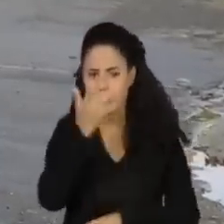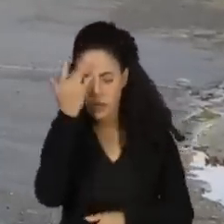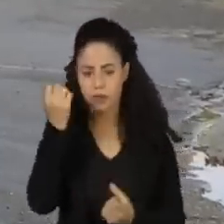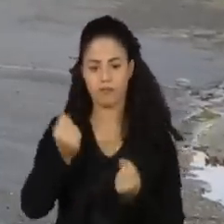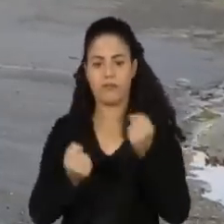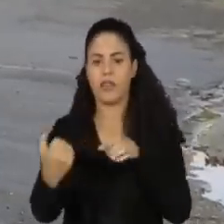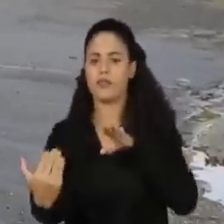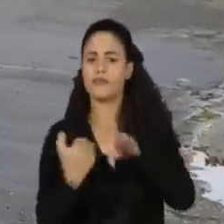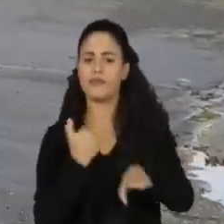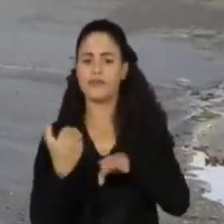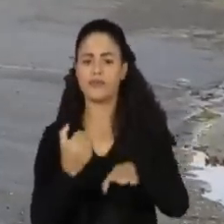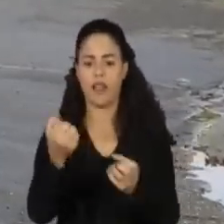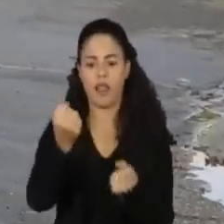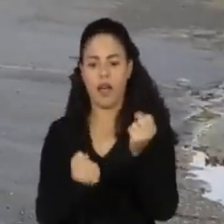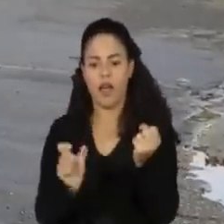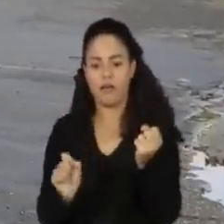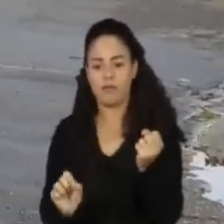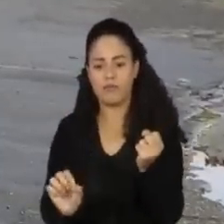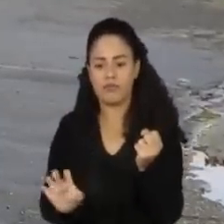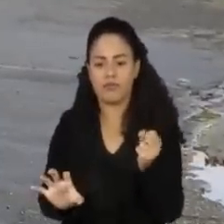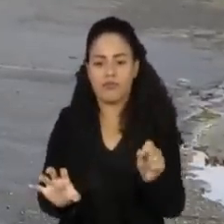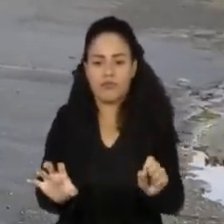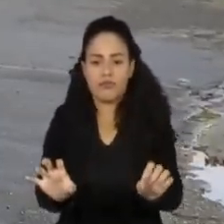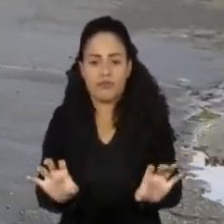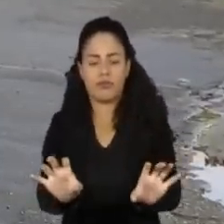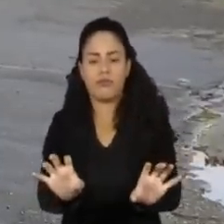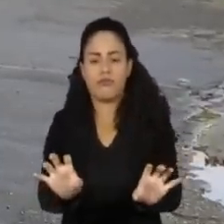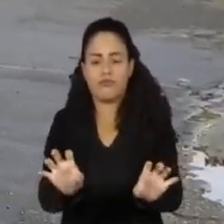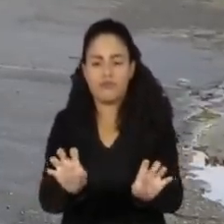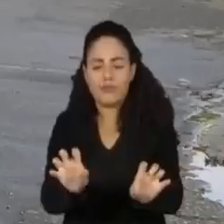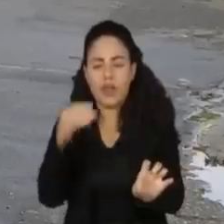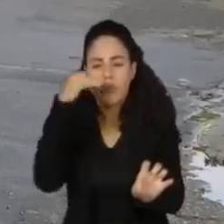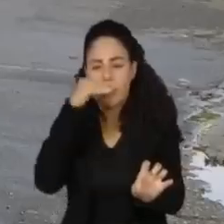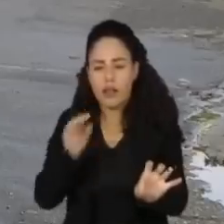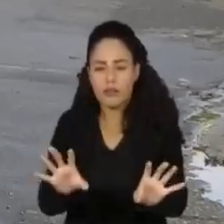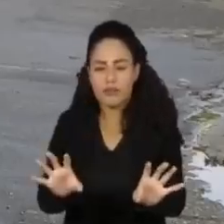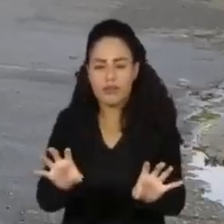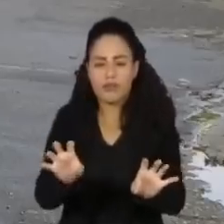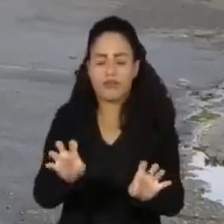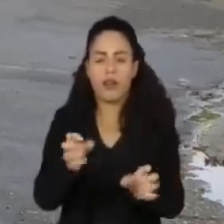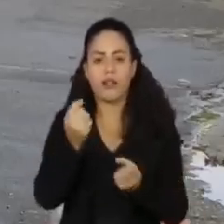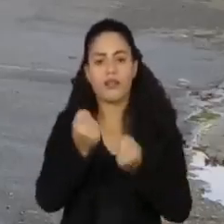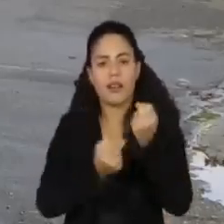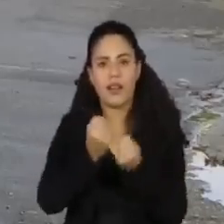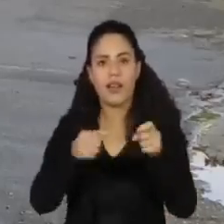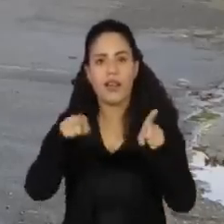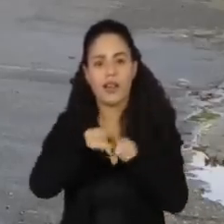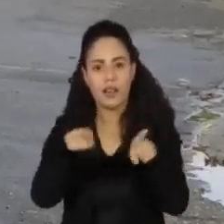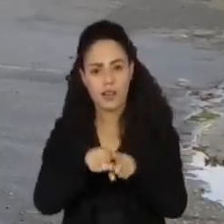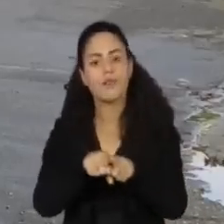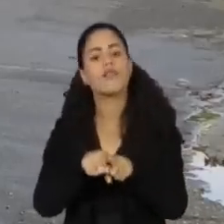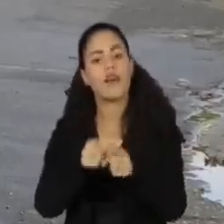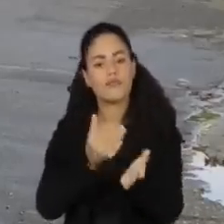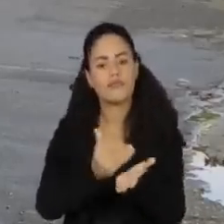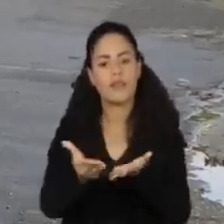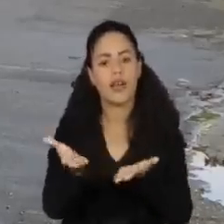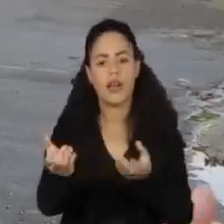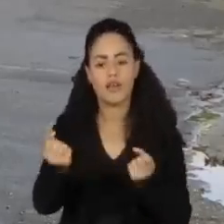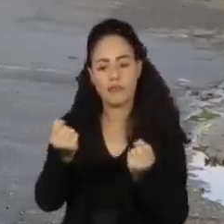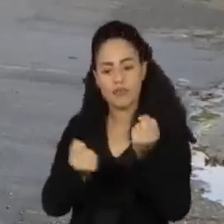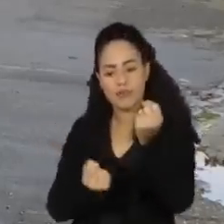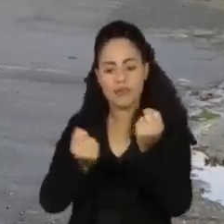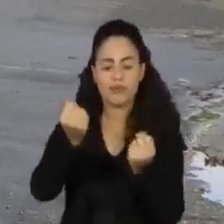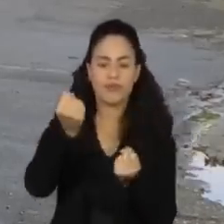farol baixo. Se tem luz de posição, aquela luz dos novos veículos que saem de fábrica com essas luzes, não precisa. Se não